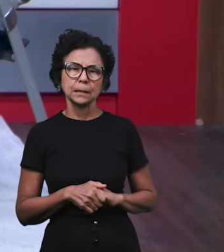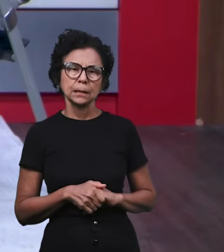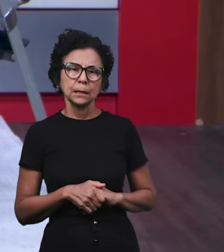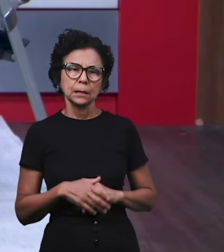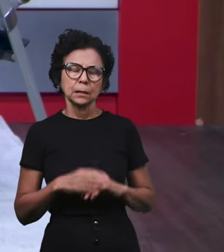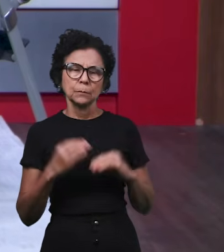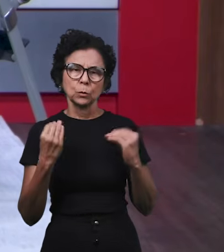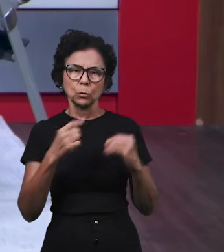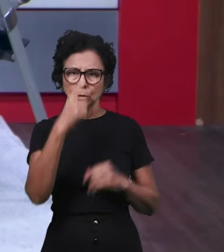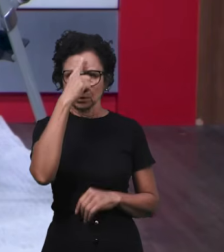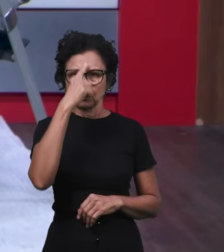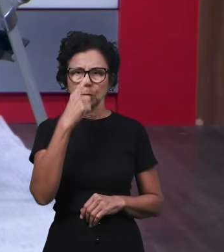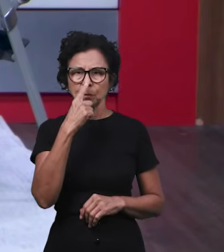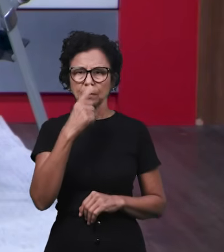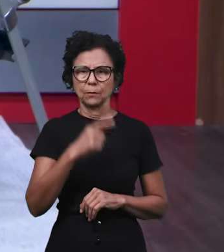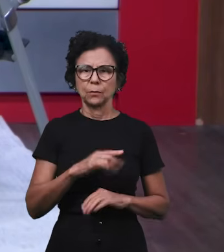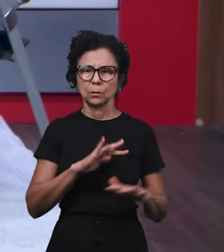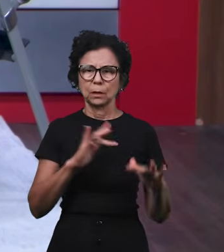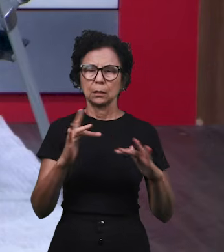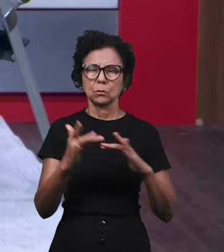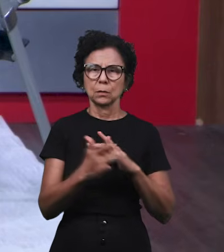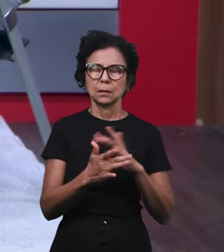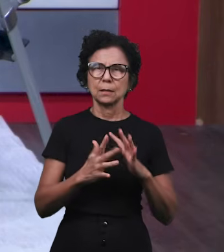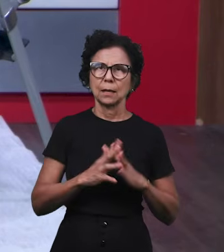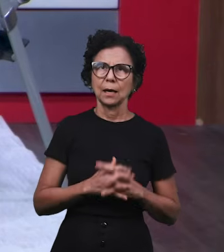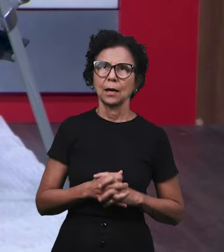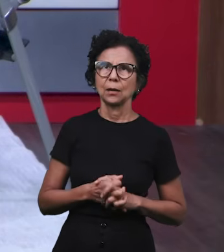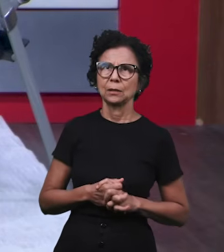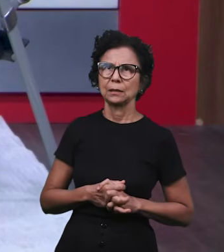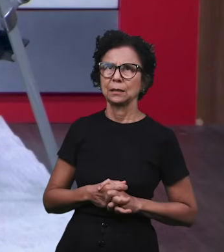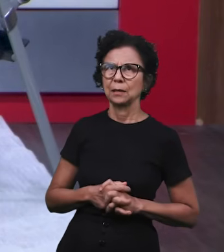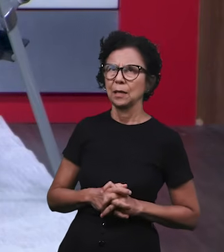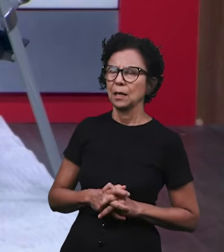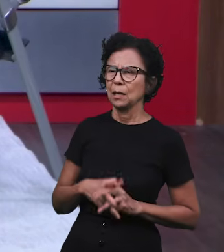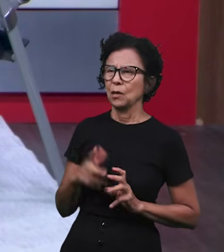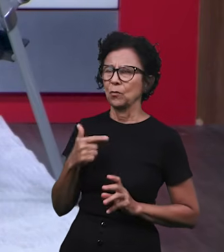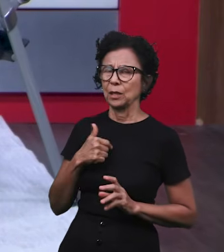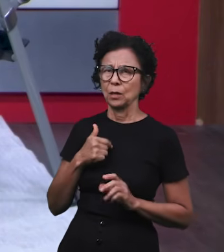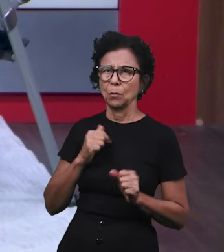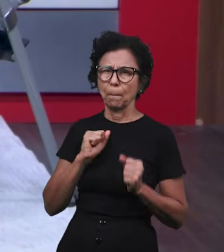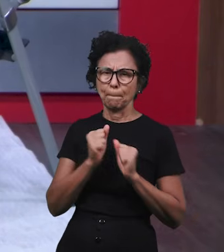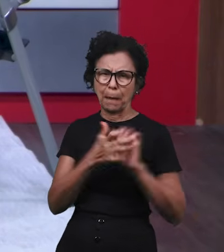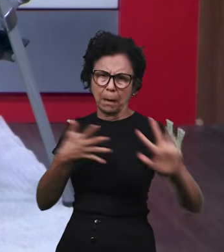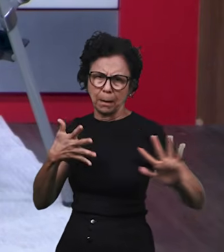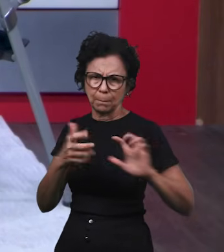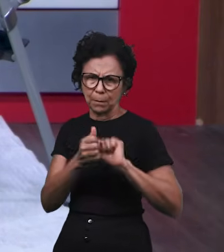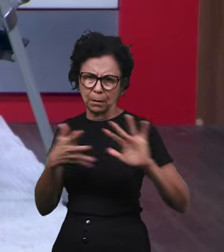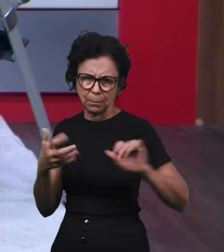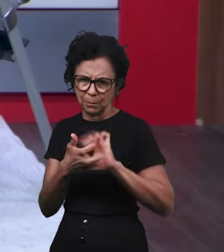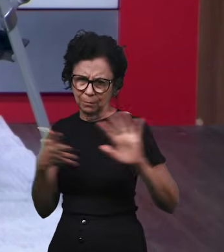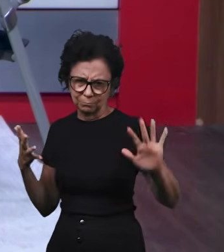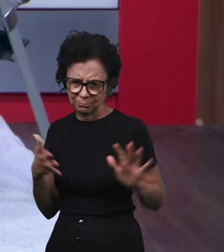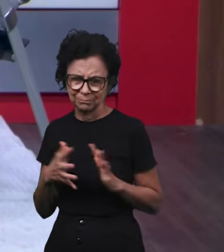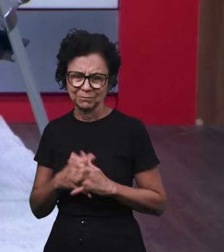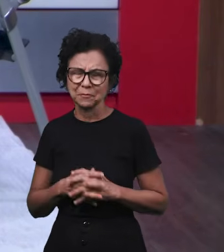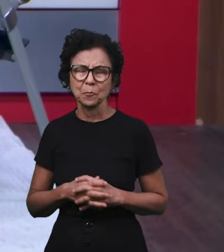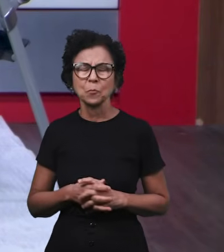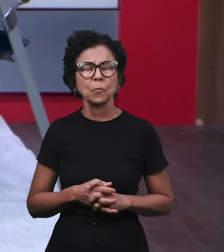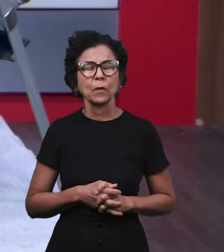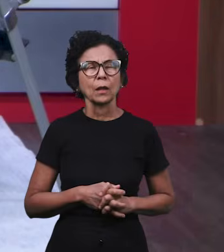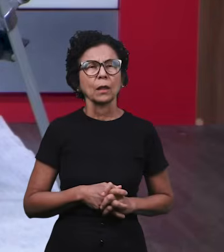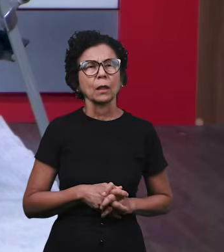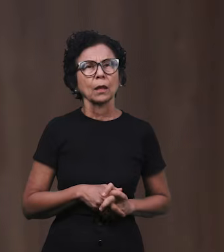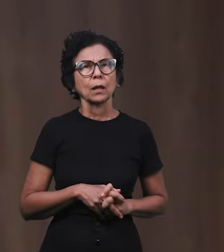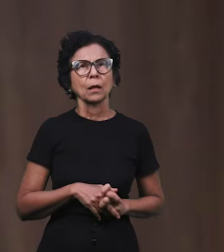interpretação, eu falei, meu Deus, eu interpreto muito rápido, eu preciso, né, desacelerar um pouco. E aí, uma surda comentou, falou bem